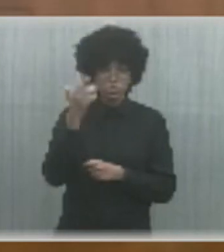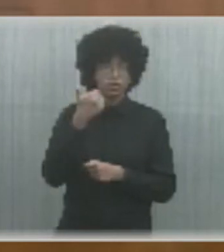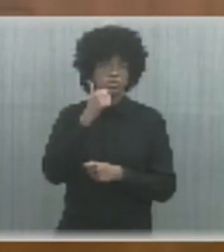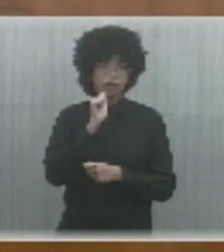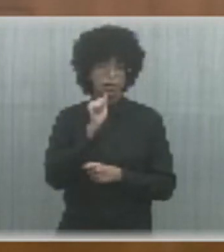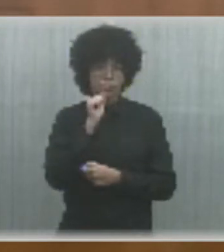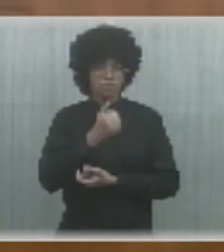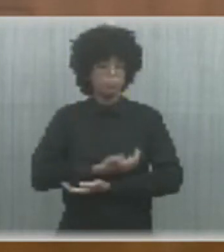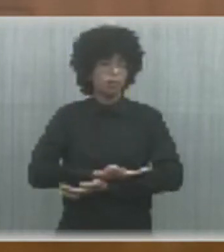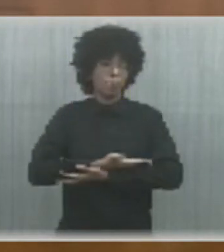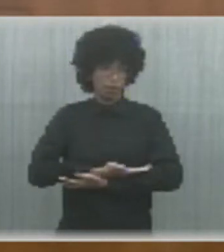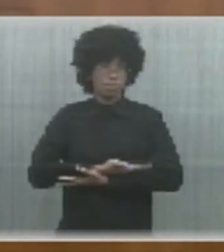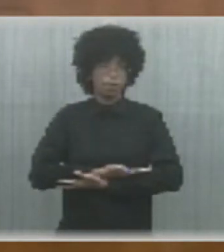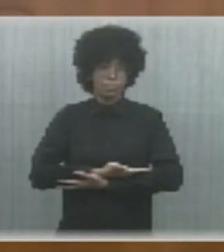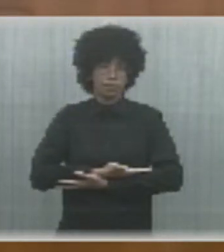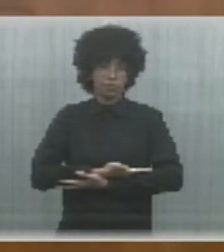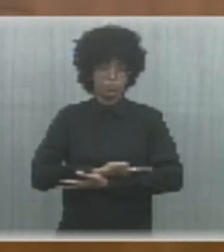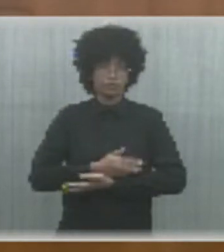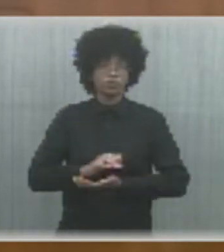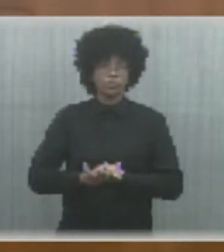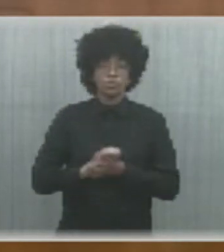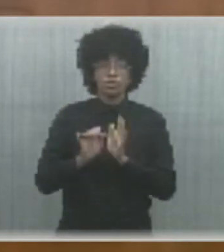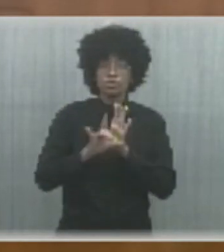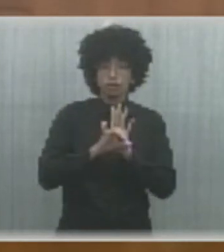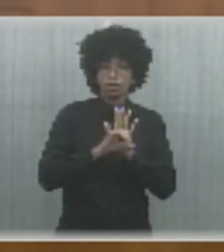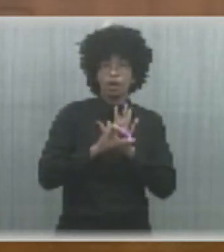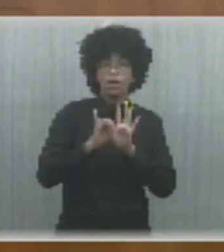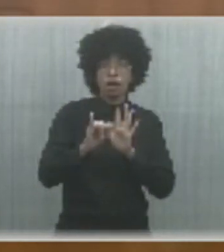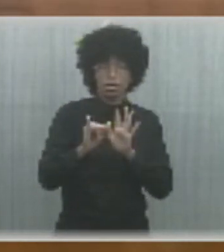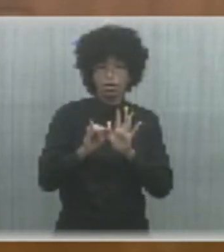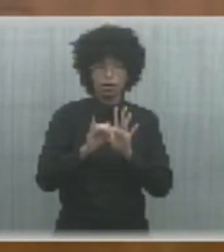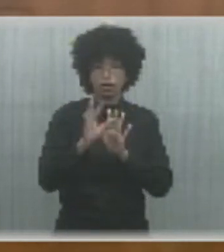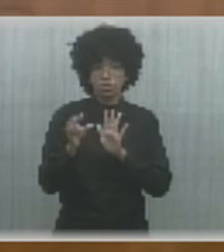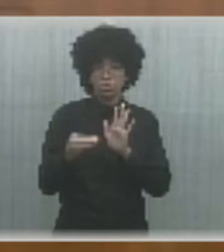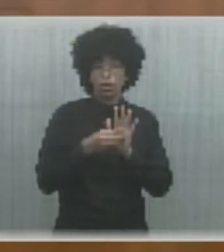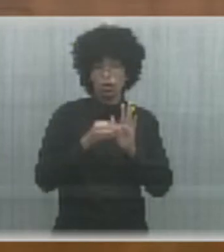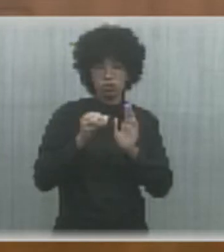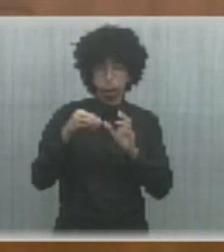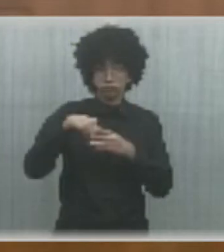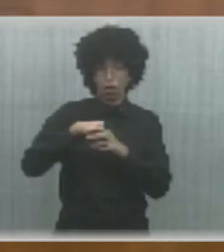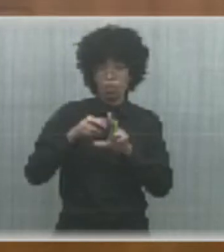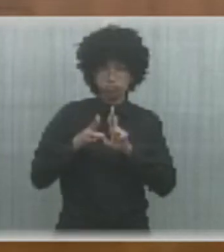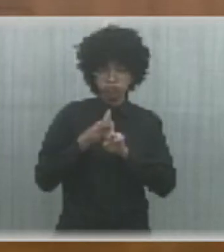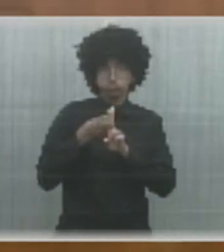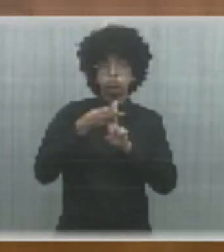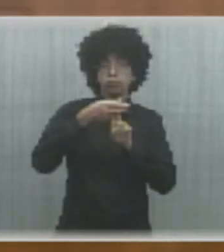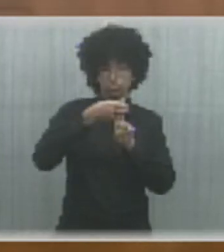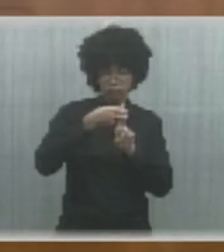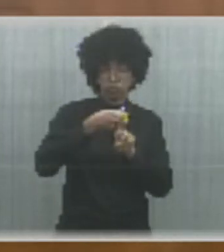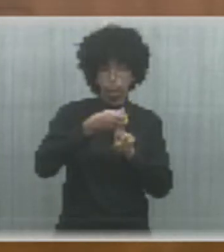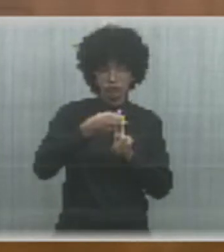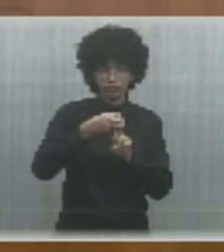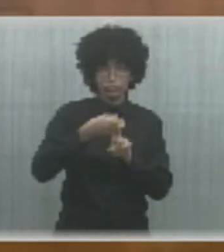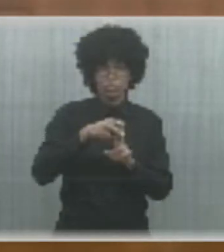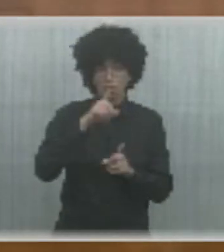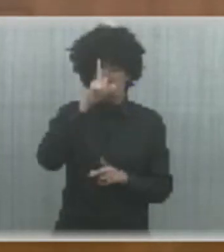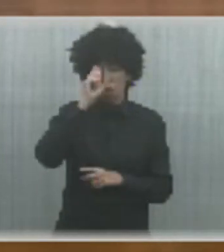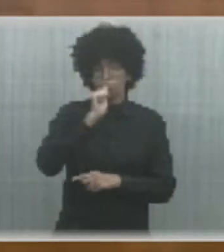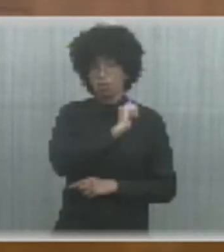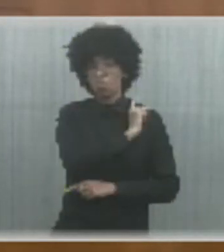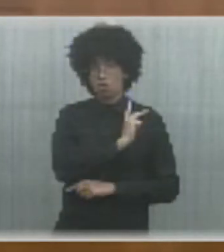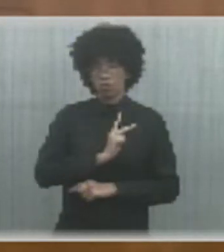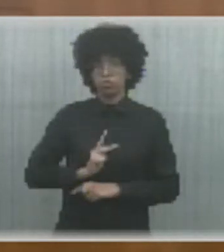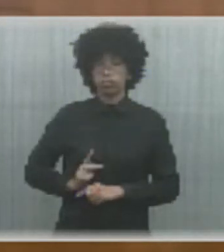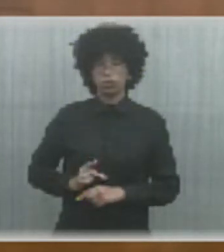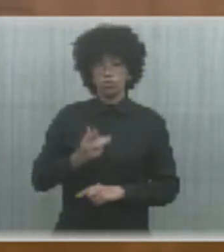os bebês. E a lei, ela insere no SUS, que é um sistema único de saúde, um hospital público,